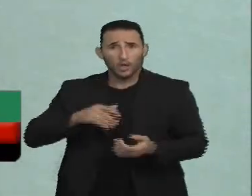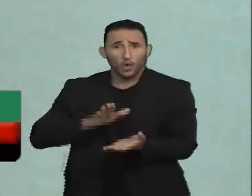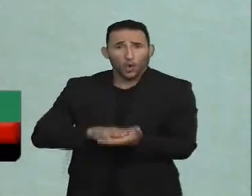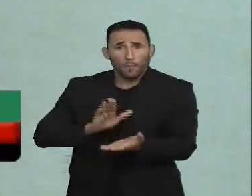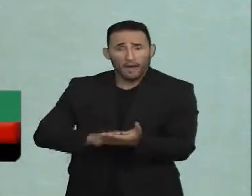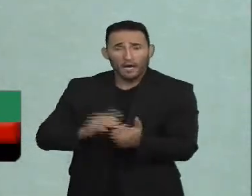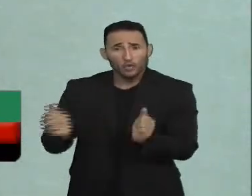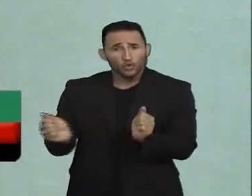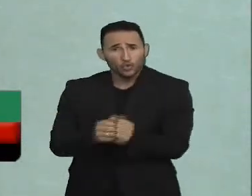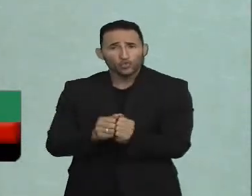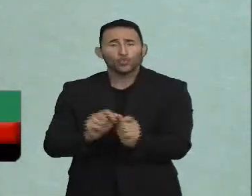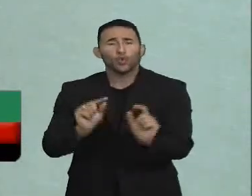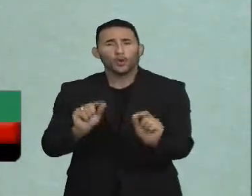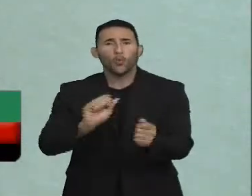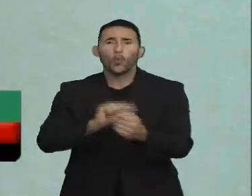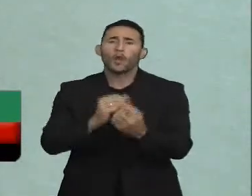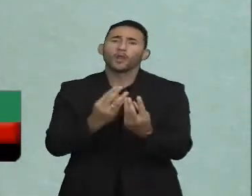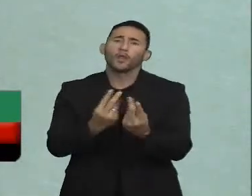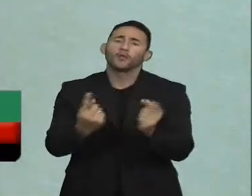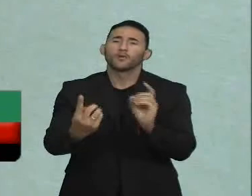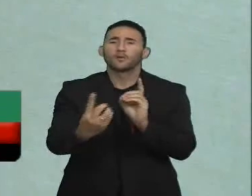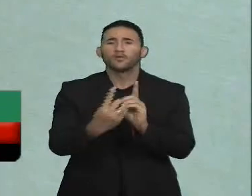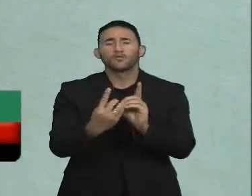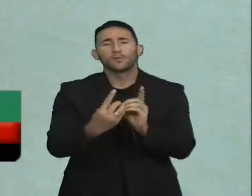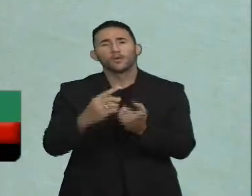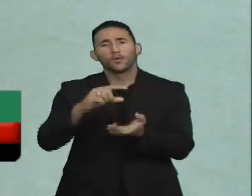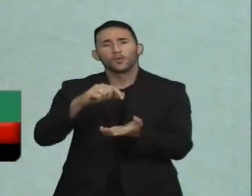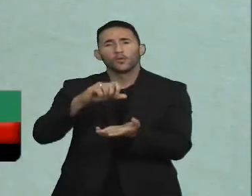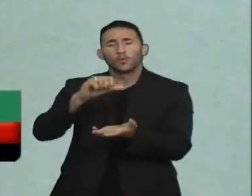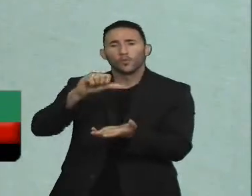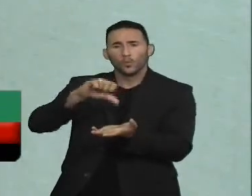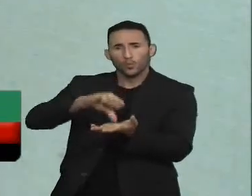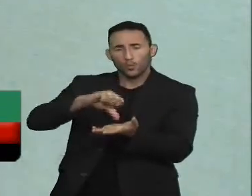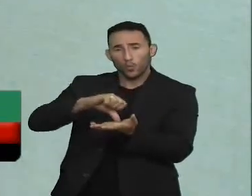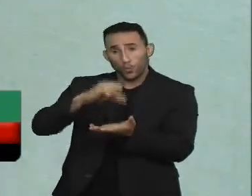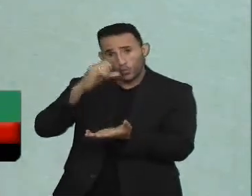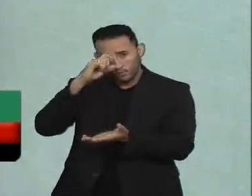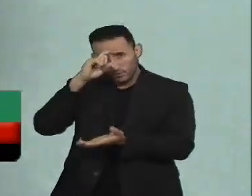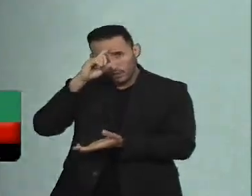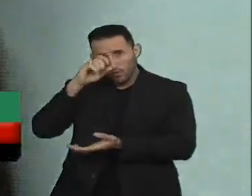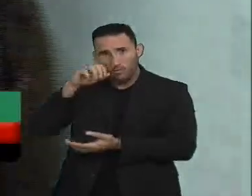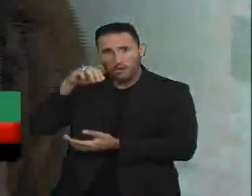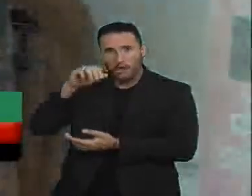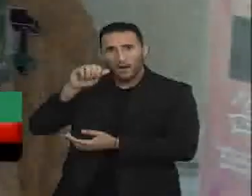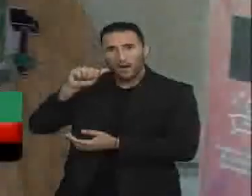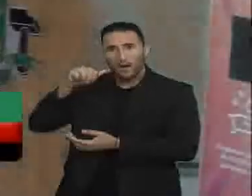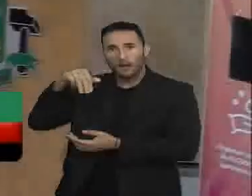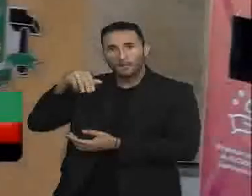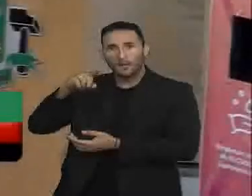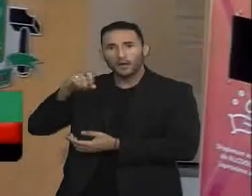junto uma qualidade de atendimento no Hospital e Maternidade Amadora Aguiar. Muito obrigada.